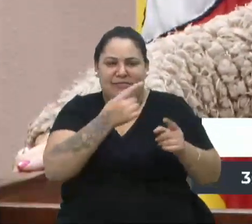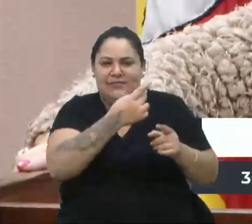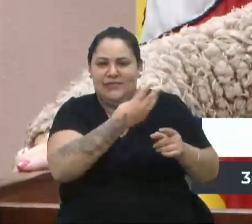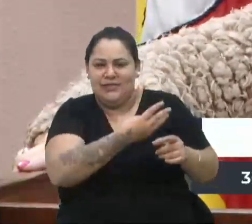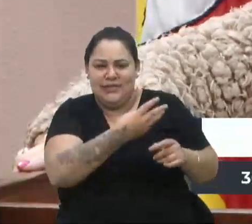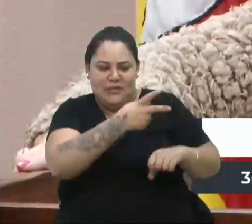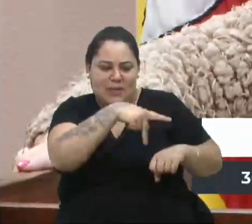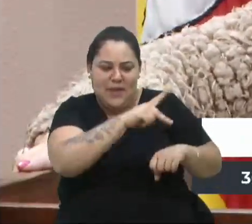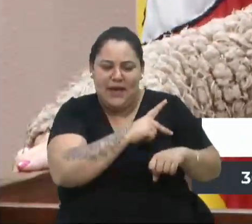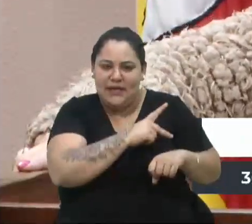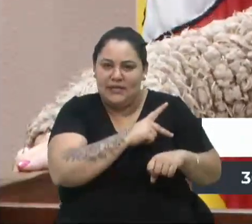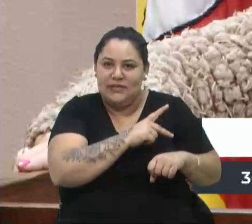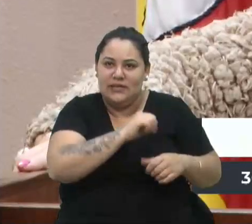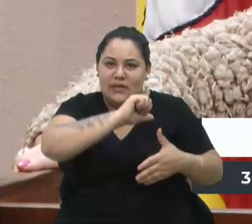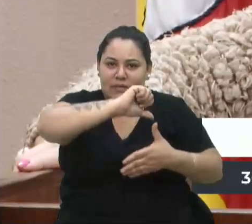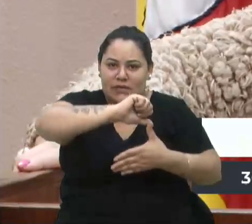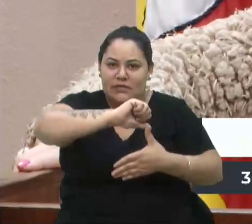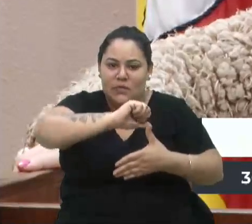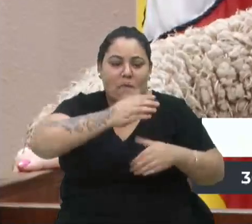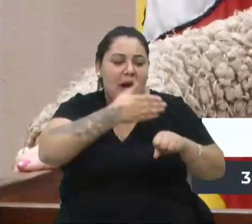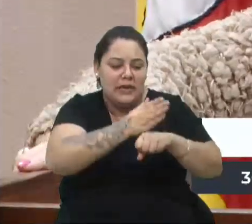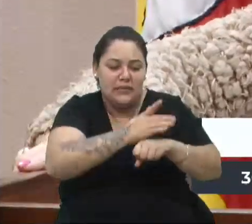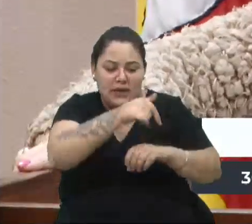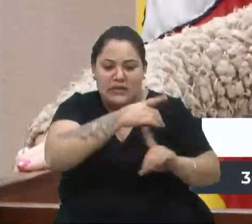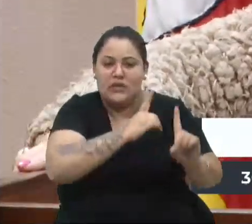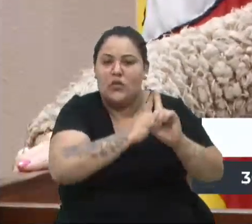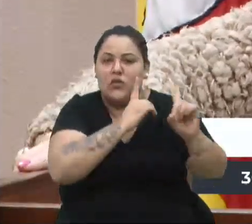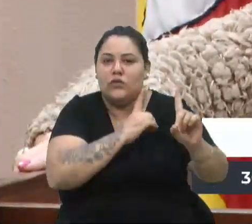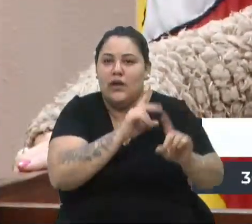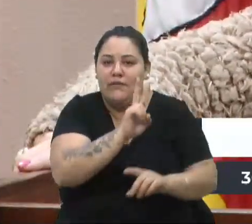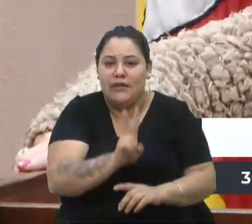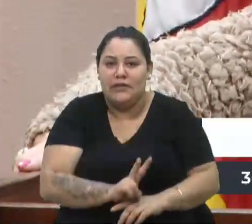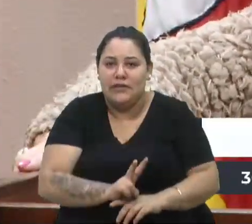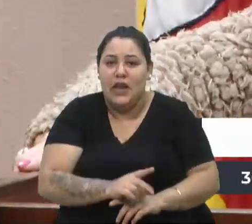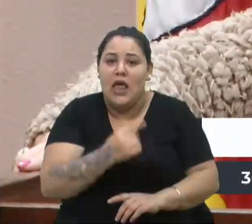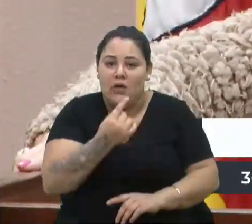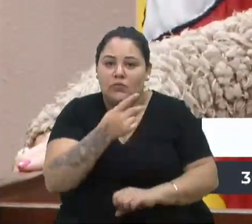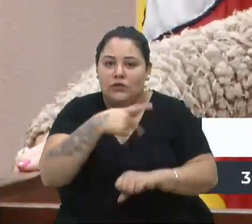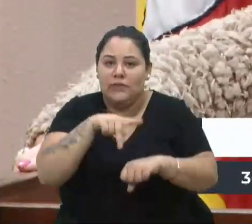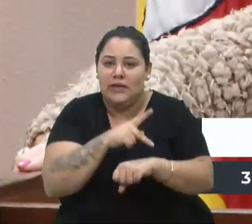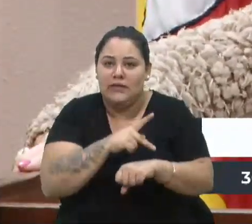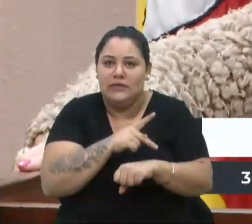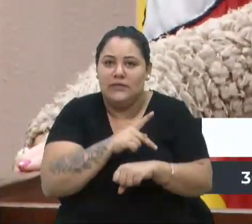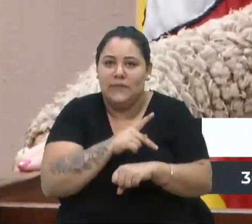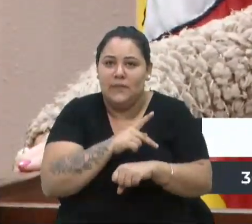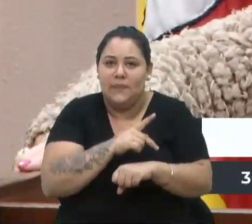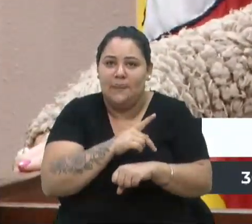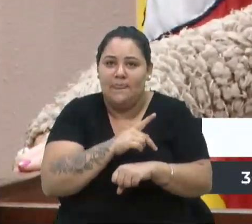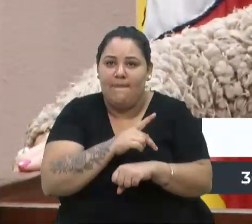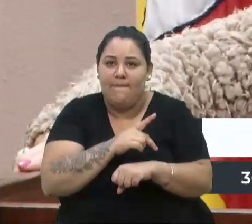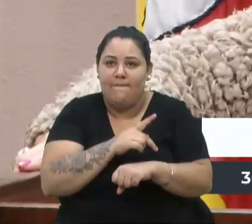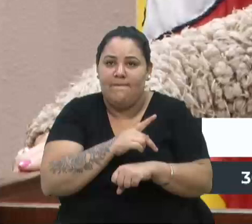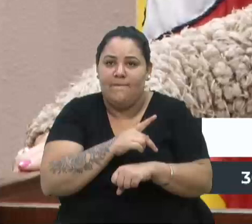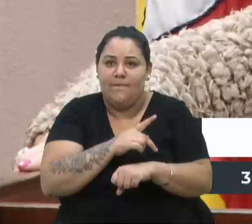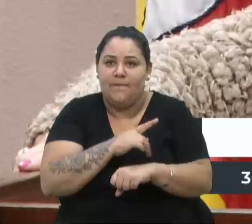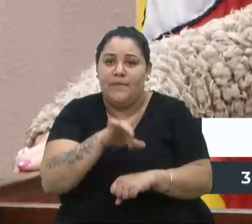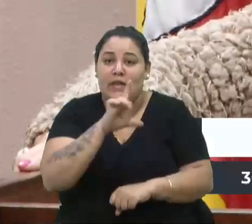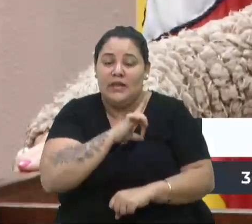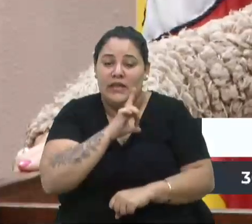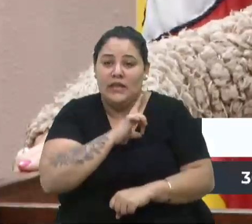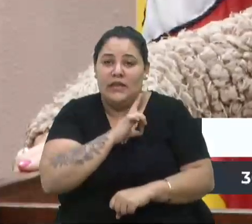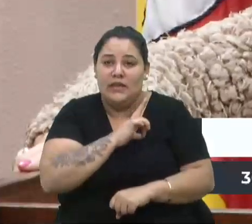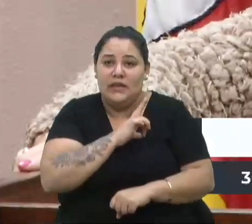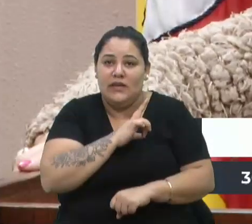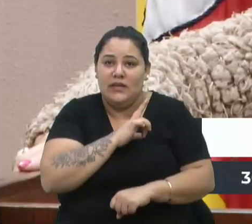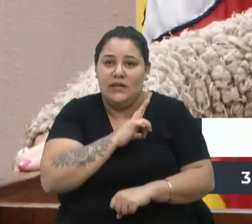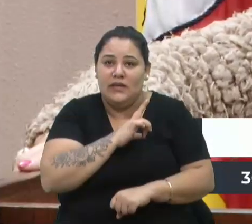da América do Sul vieram nesse encontro. A Venezuela é um desses países, tem um limite com o Brasil de mais de